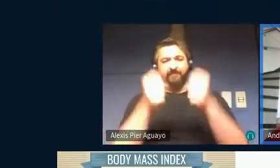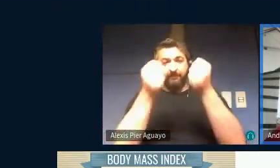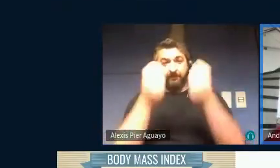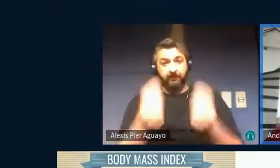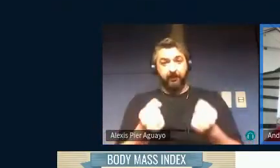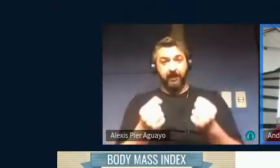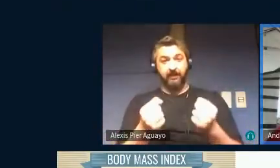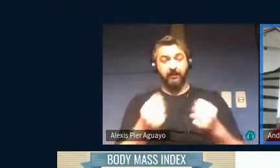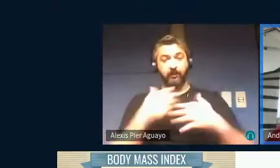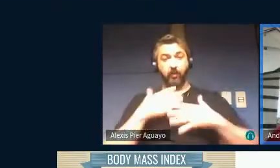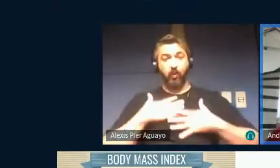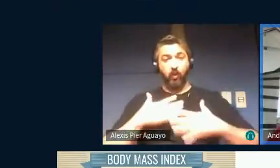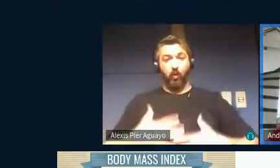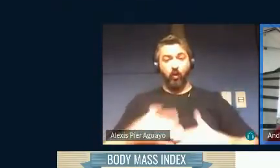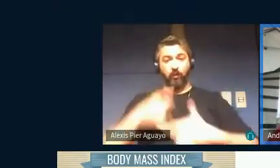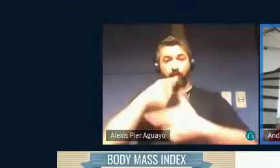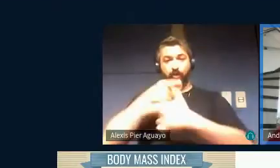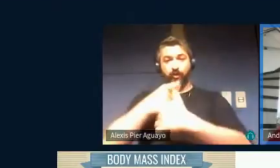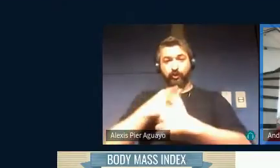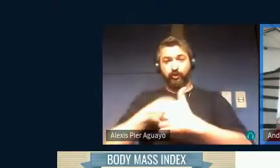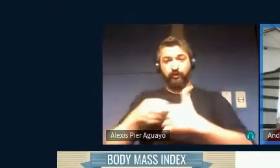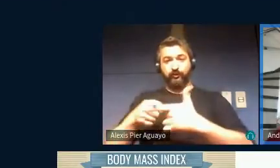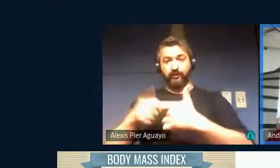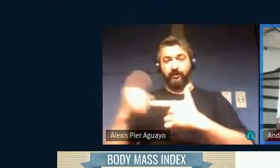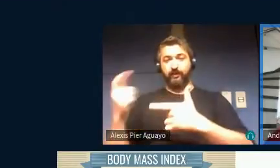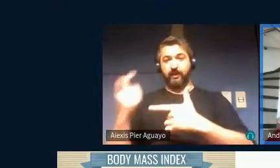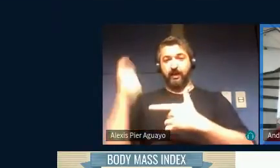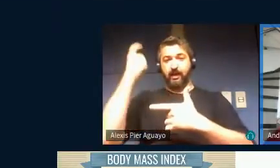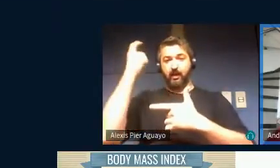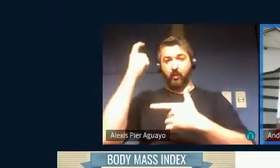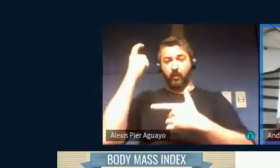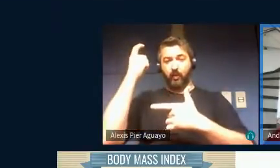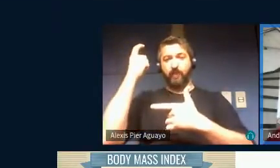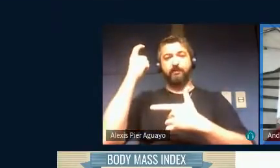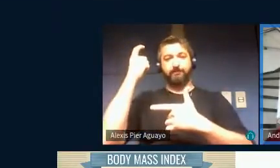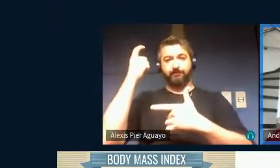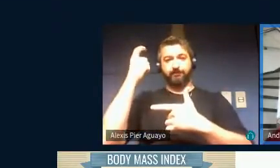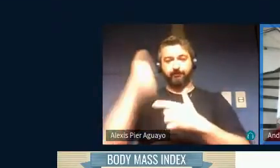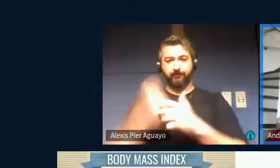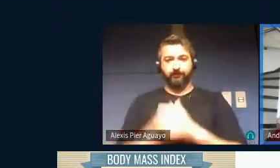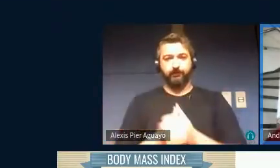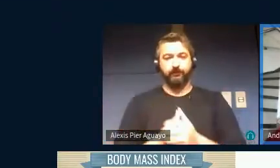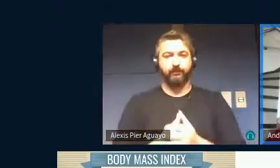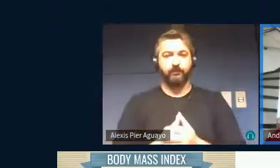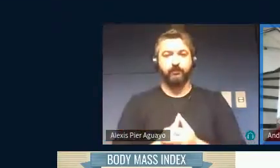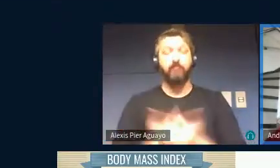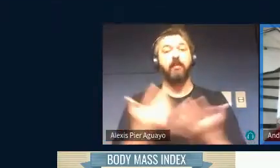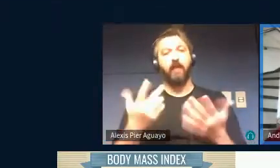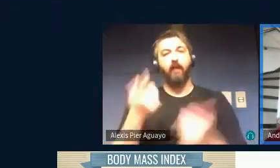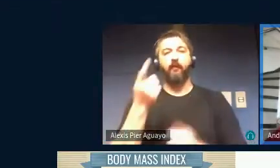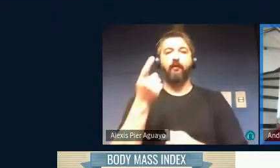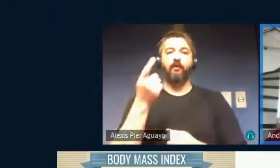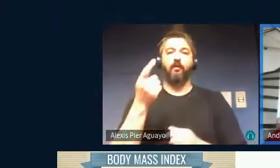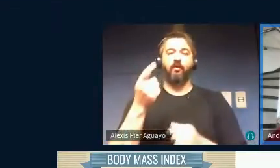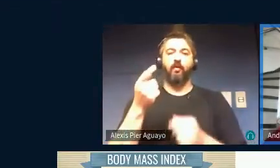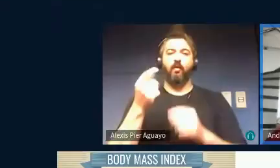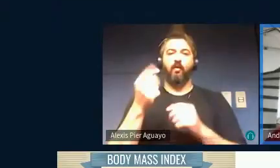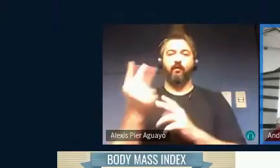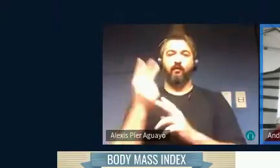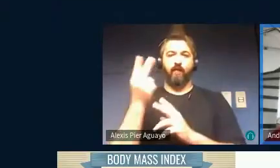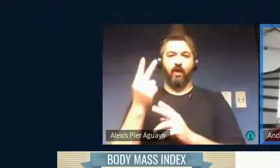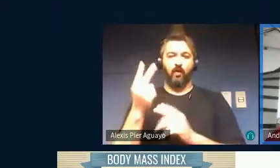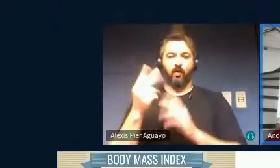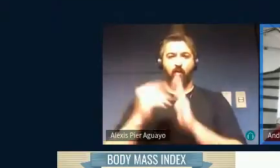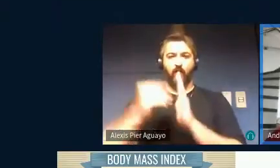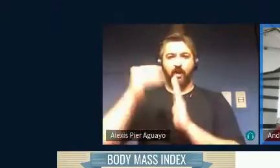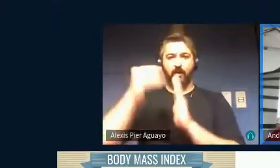corporal dividido por altura vezes altura, né? E a gente tem um valor. Então, os indivíduos considerados com IMC normal,